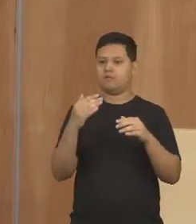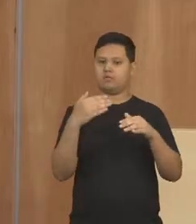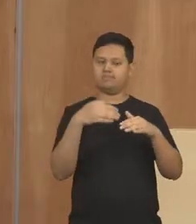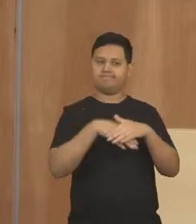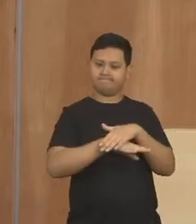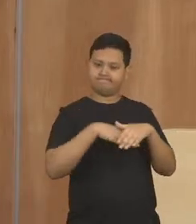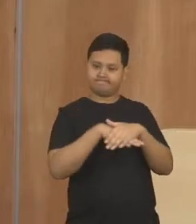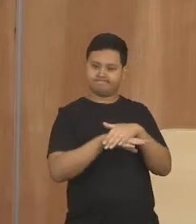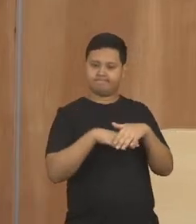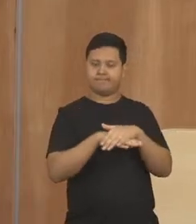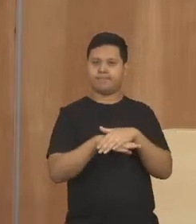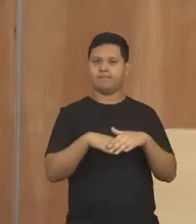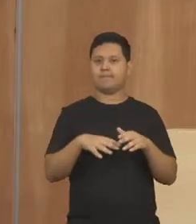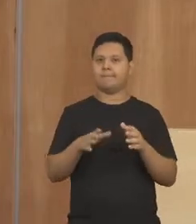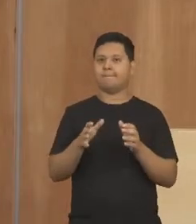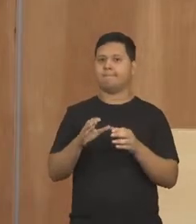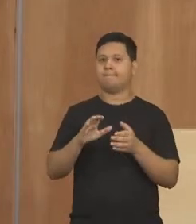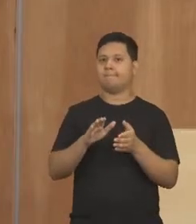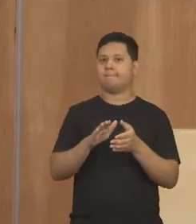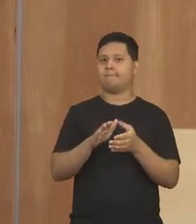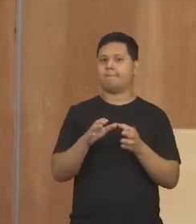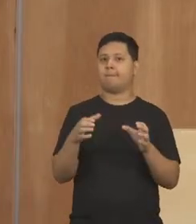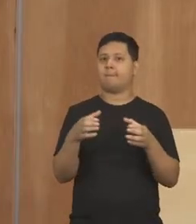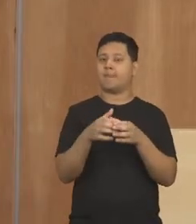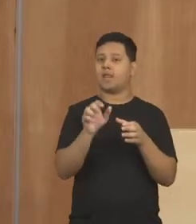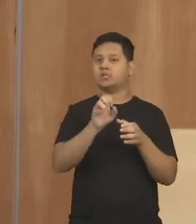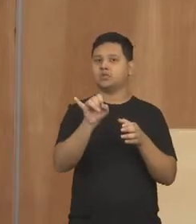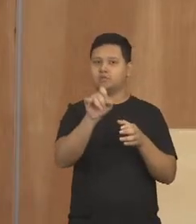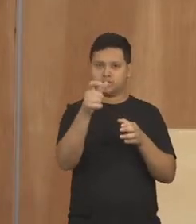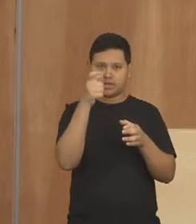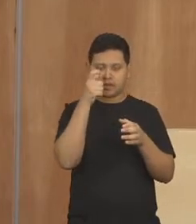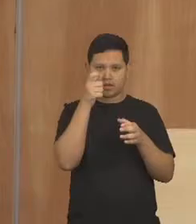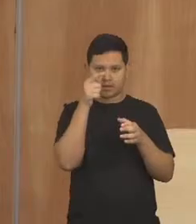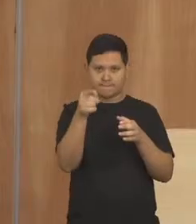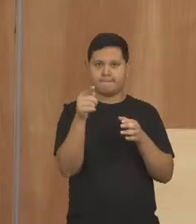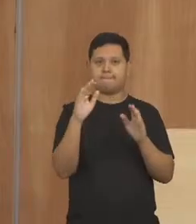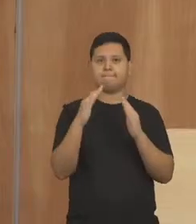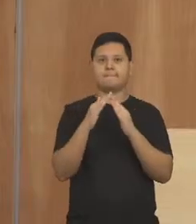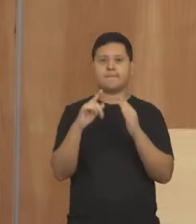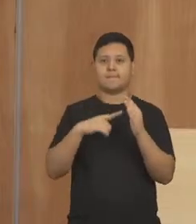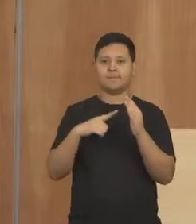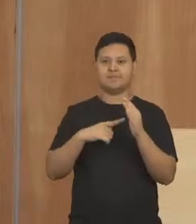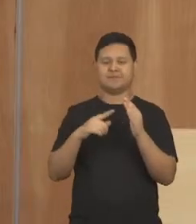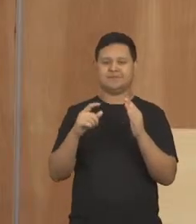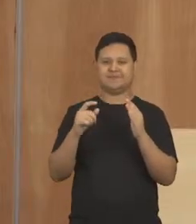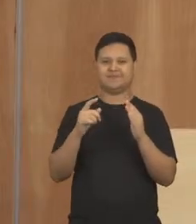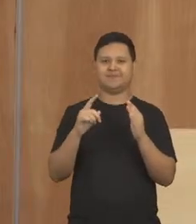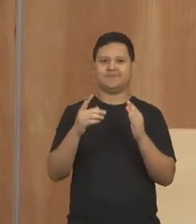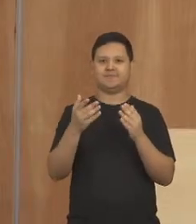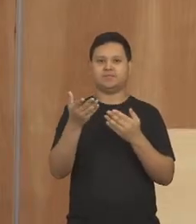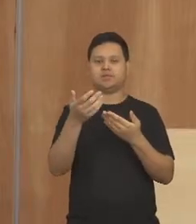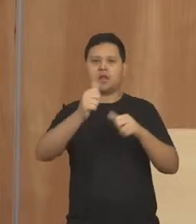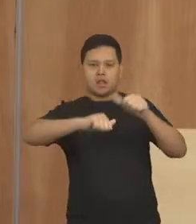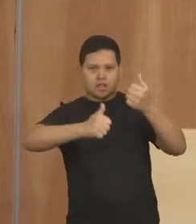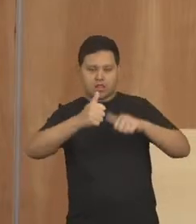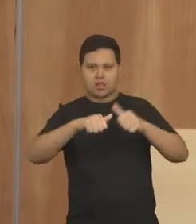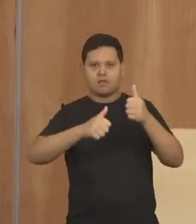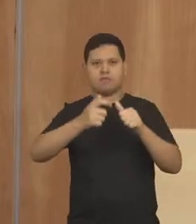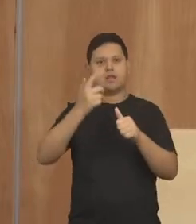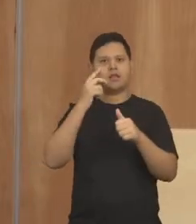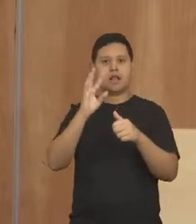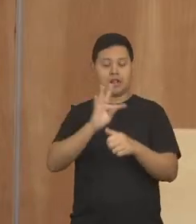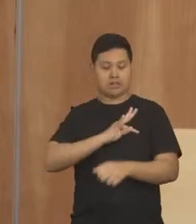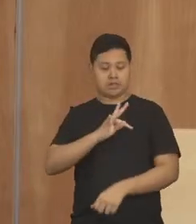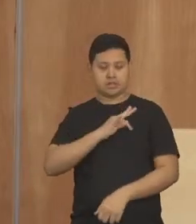nas comissões. As comissões, para quem acompanha aí de casa, elas têm esse papel de fazer a avaliação técnica